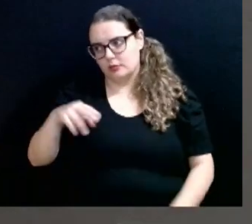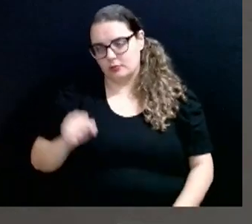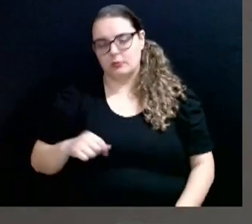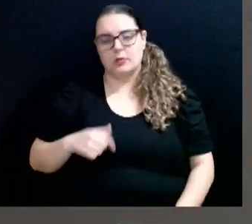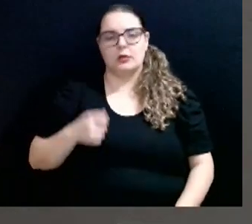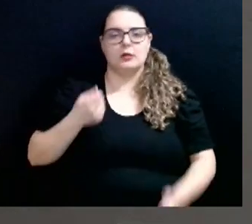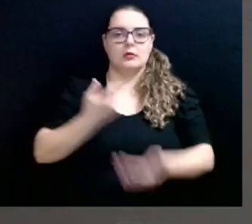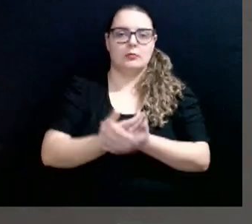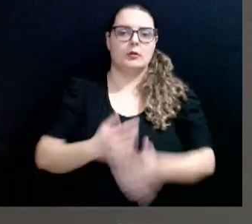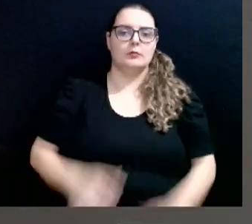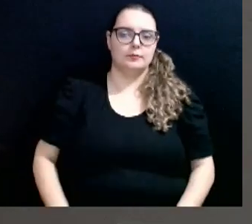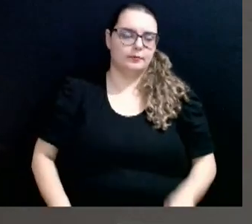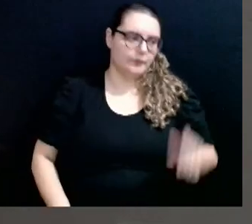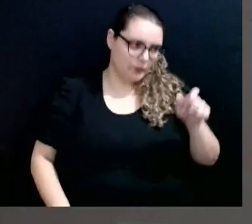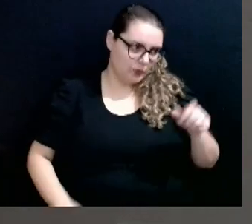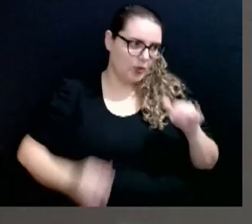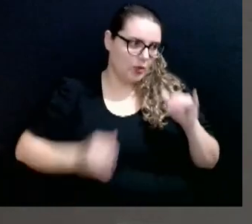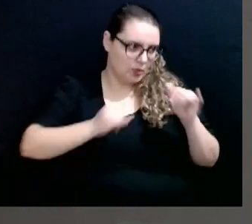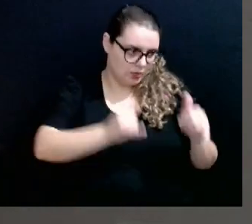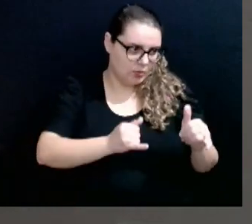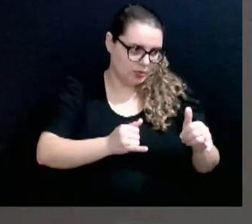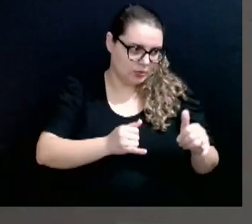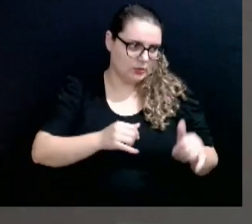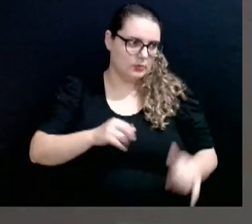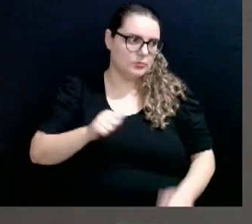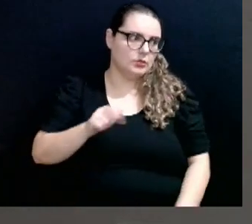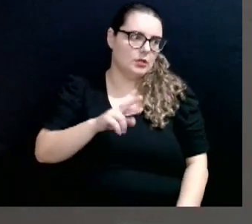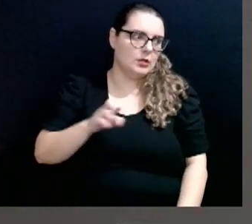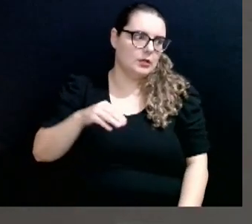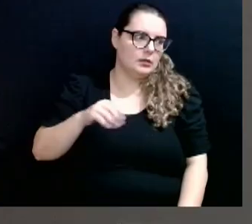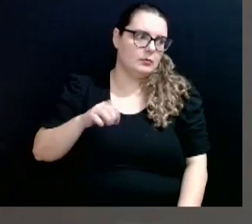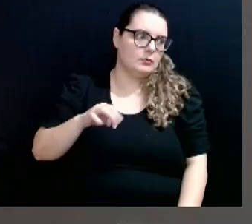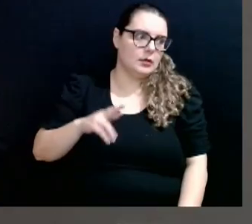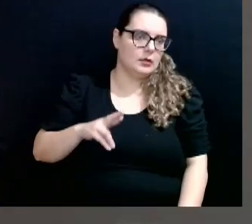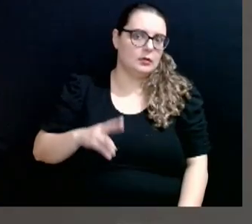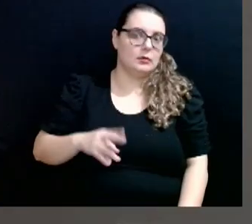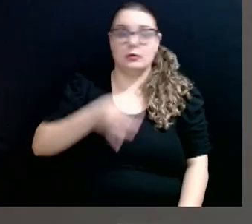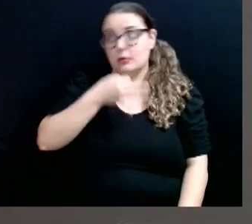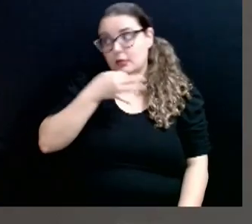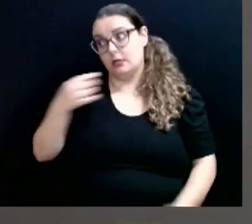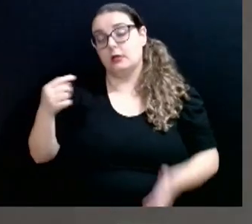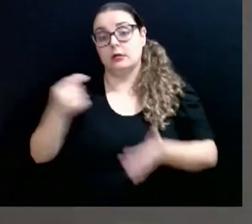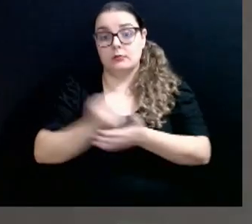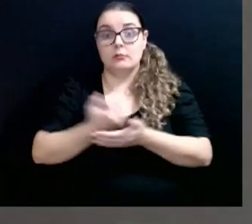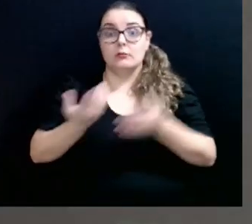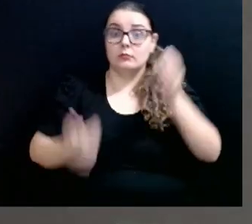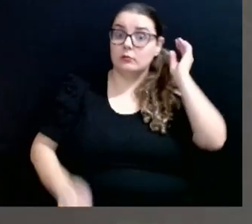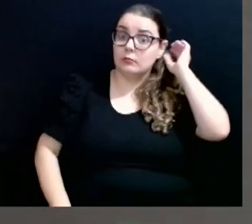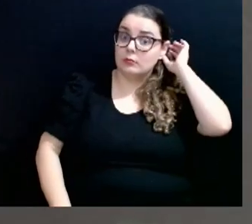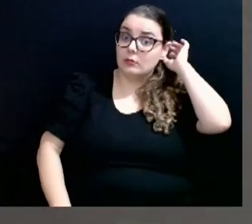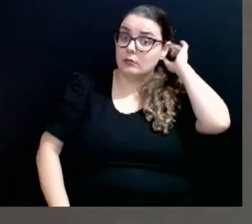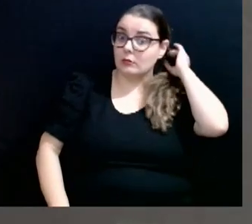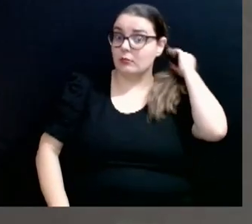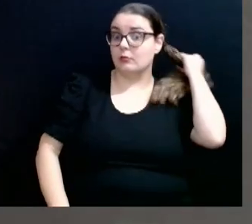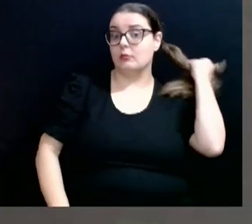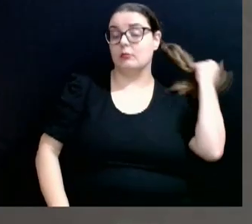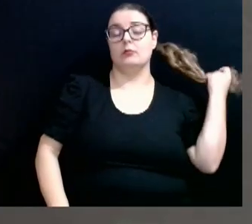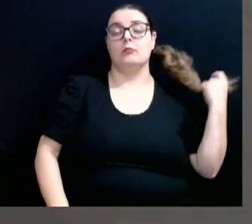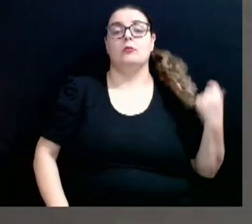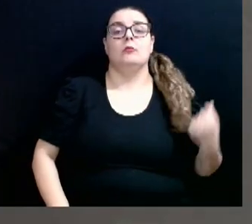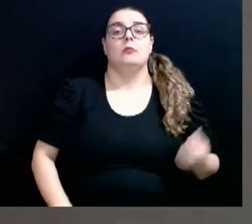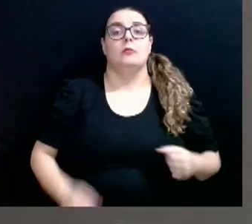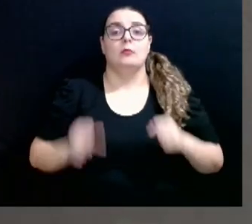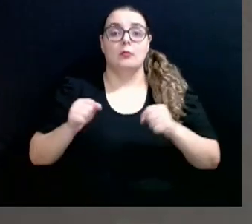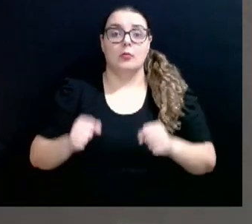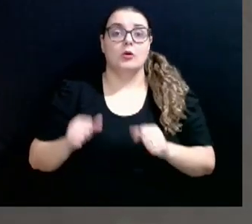pode desistir depois de arrematar um lote? Excelente pergunta, né? Você pode desistir do leilão a qualquer momento, porque esses